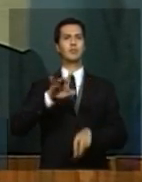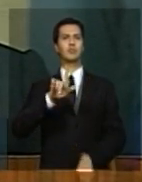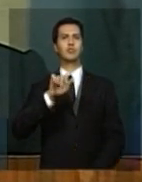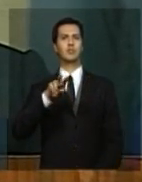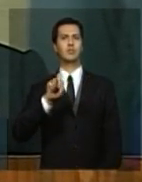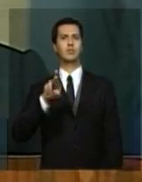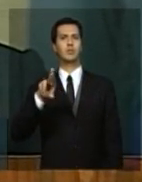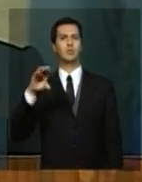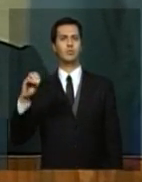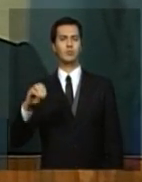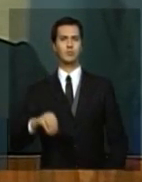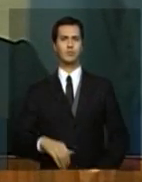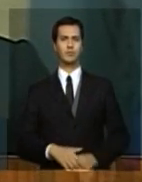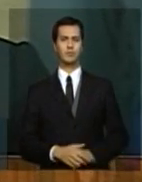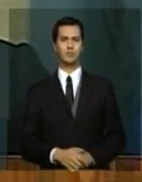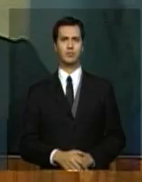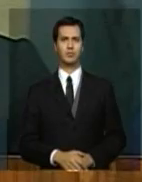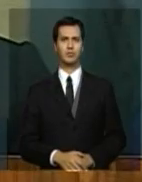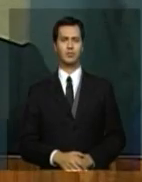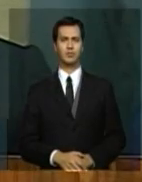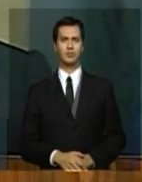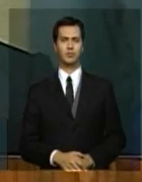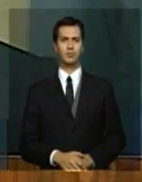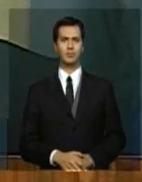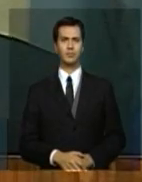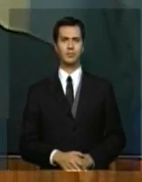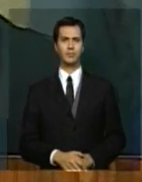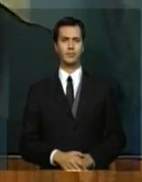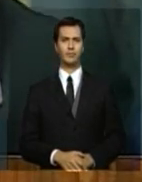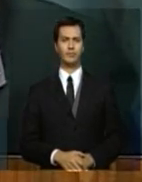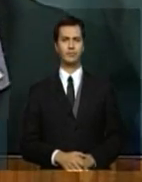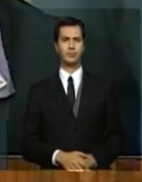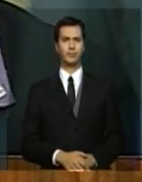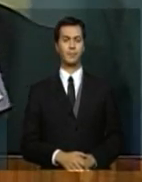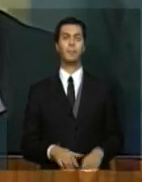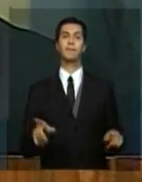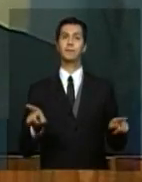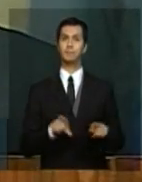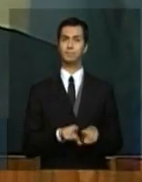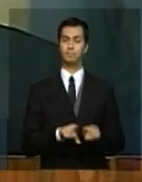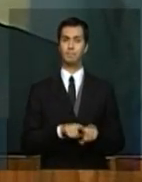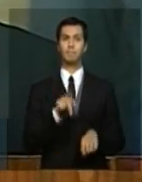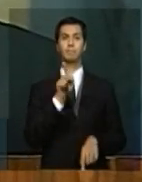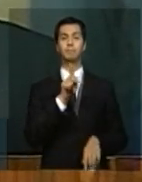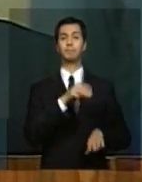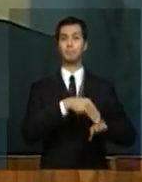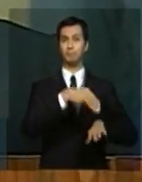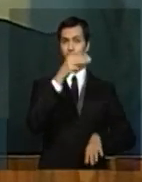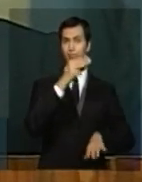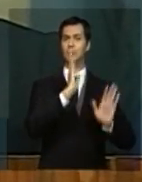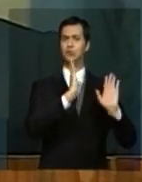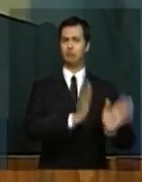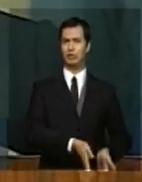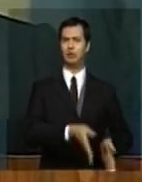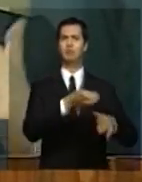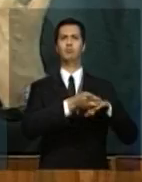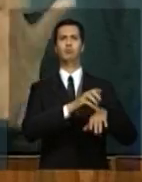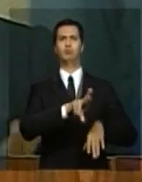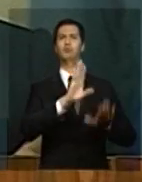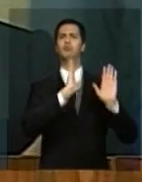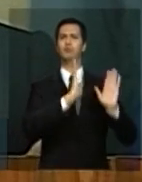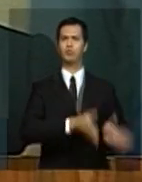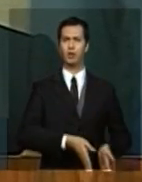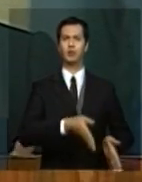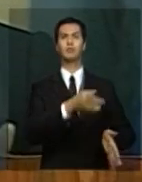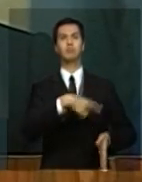gênero e os mestres e doutores que se formaram e Dentro